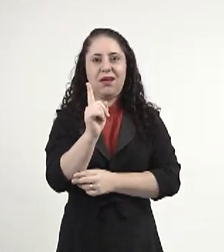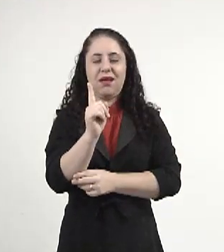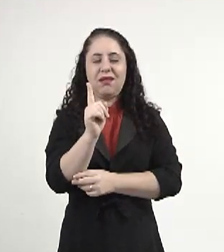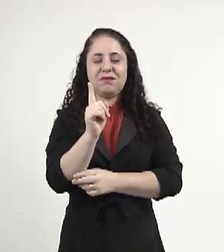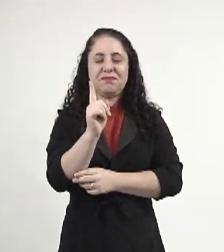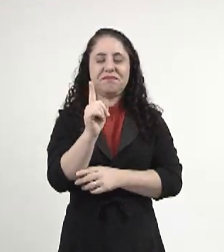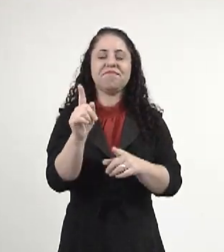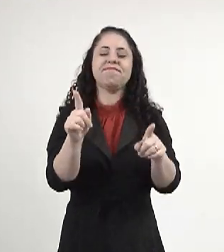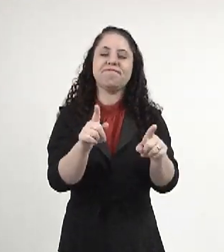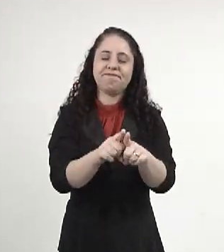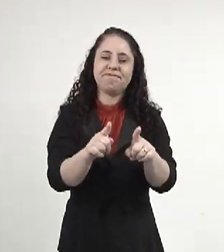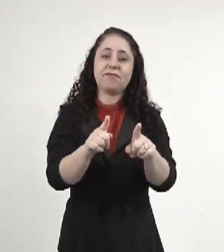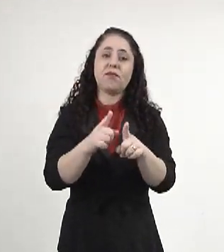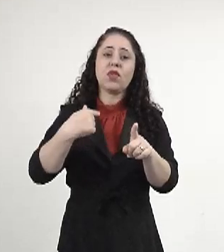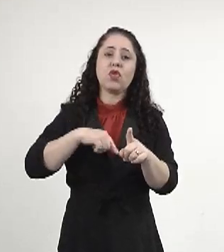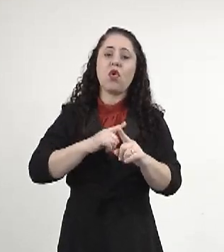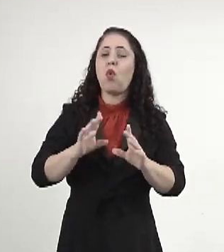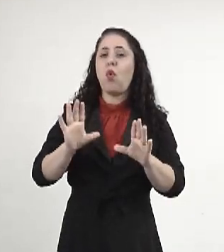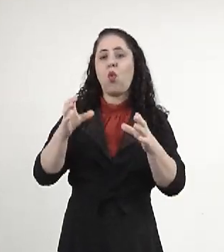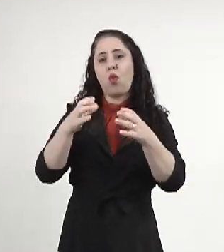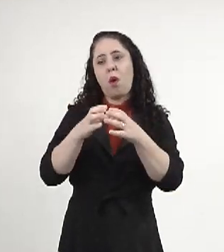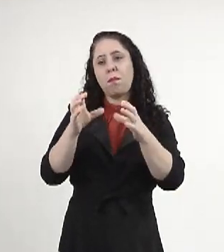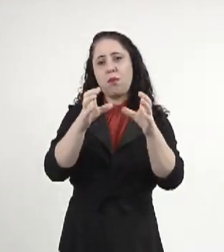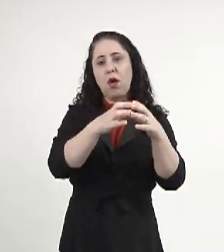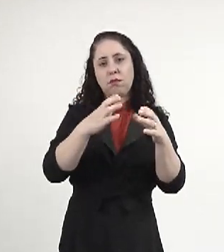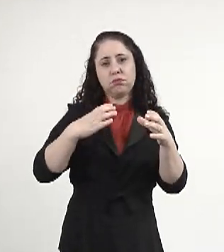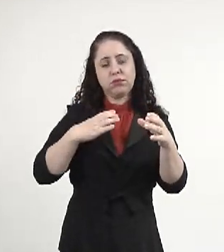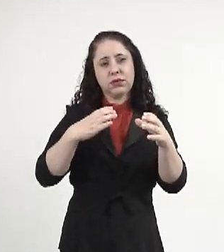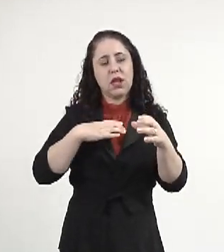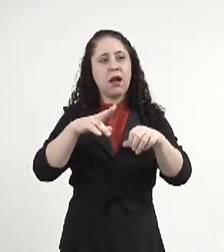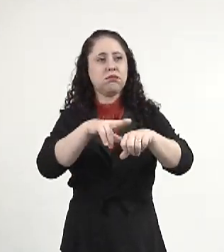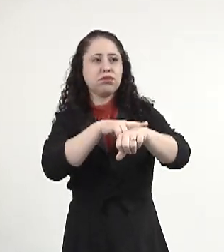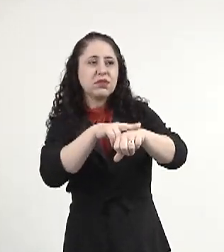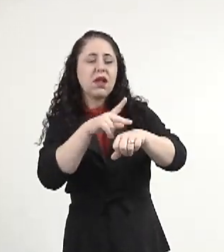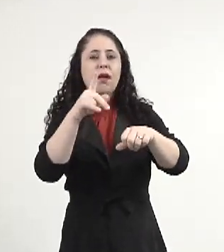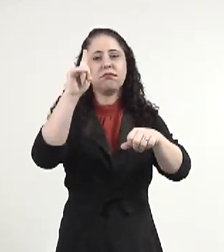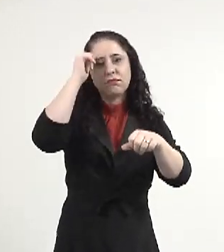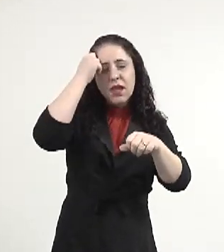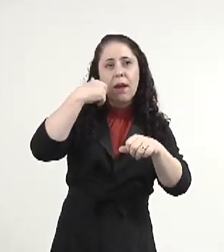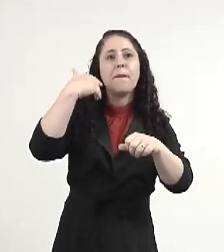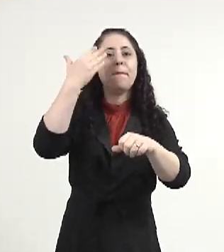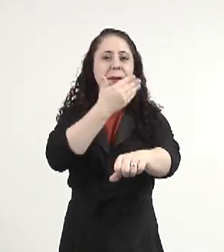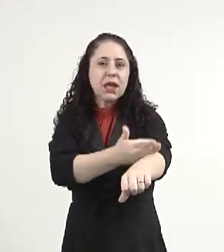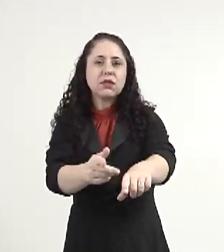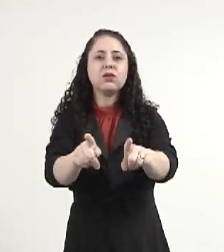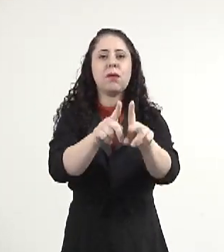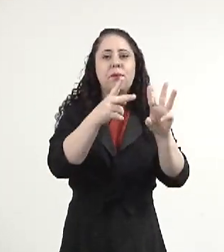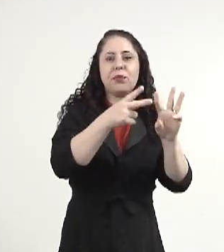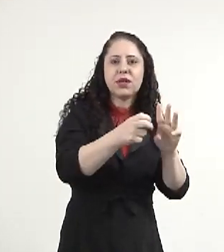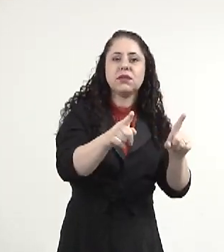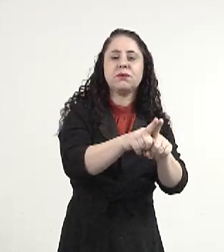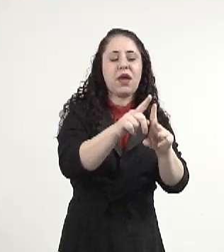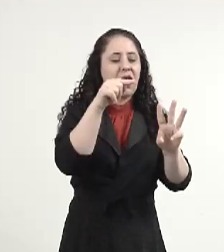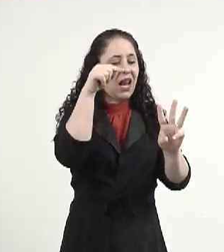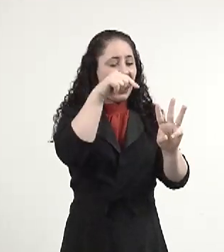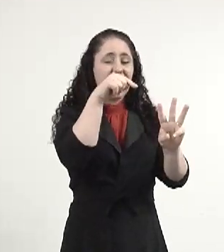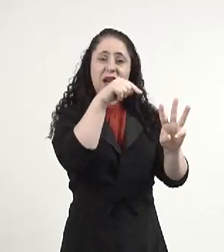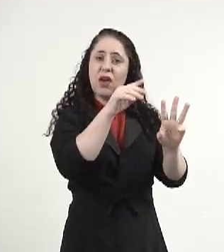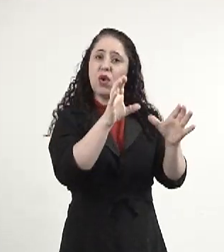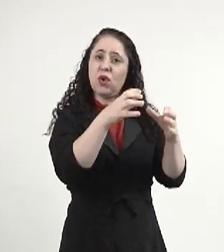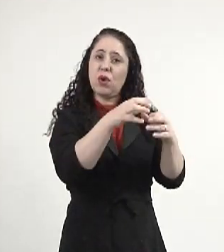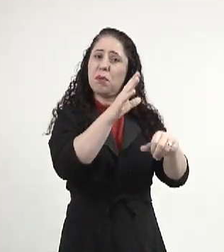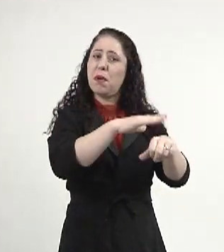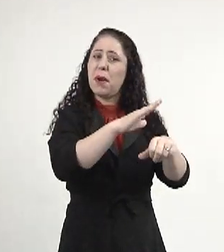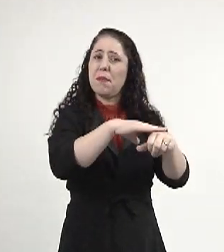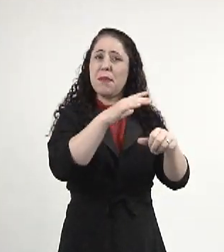mais pobres, mas em todas as classes sociais, todas as raças e etnias, e a questão indígena que ainda é